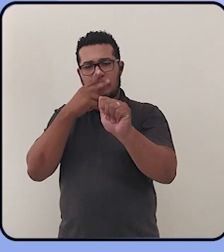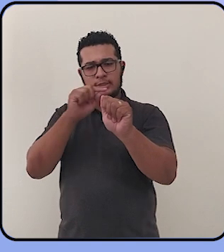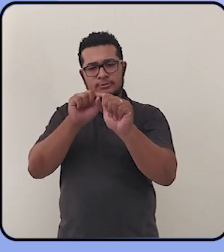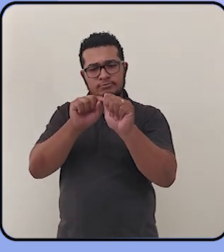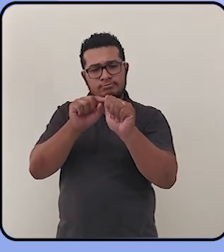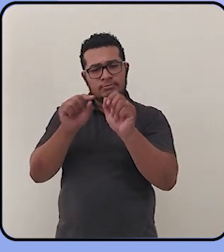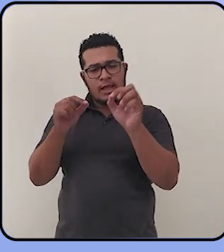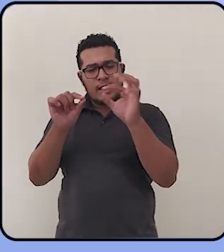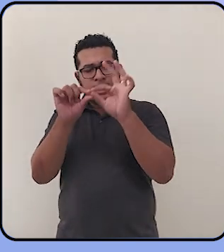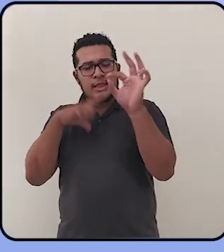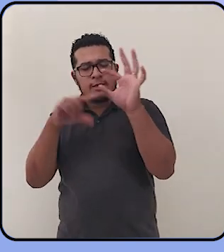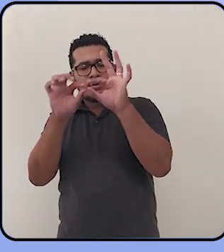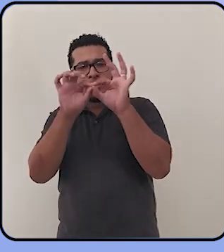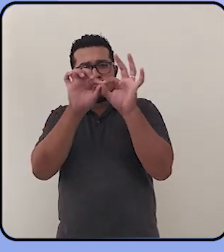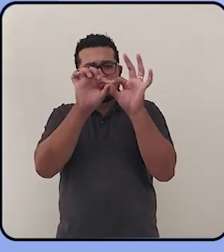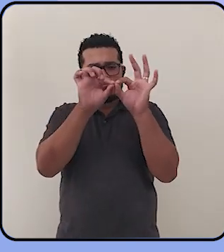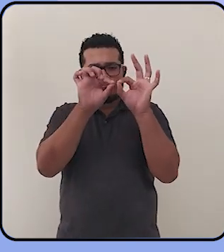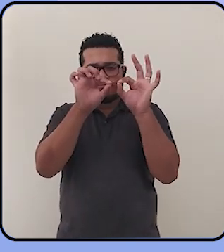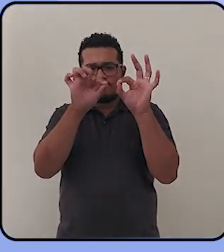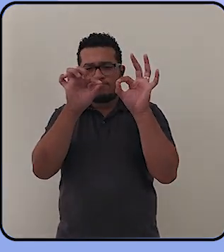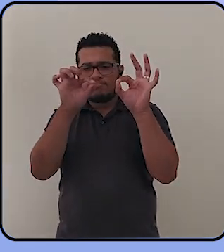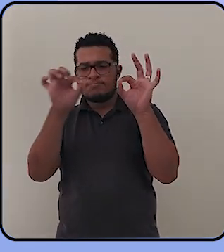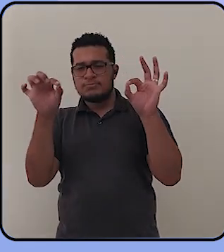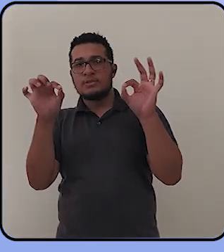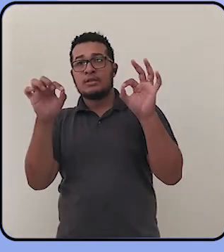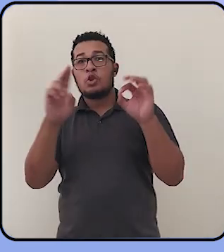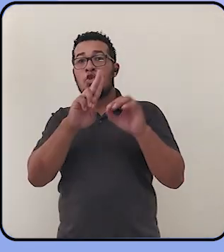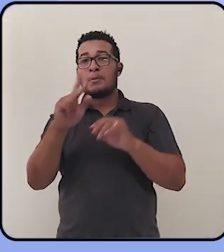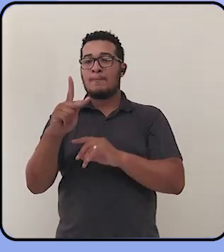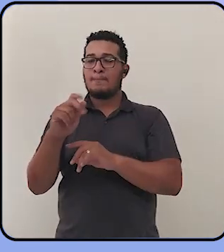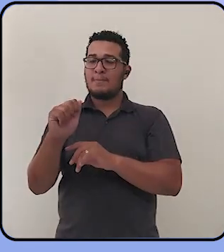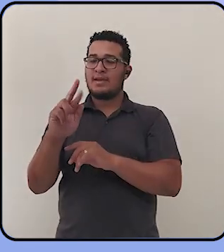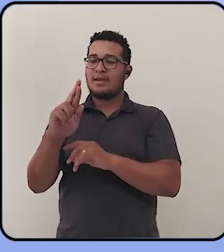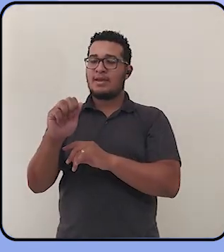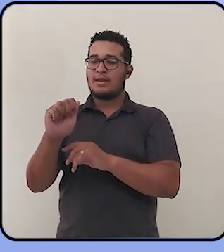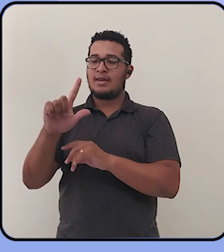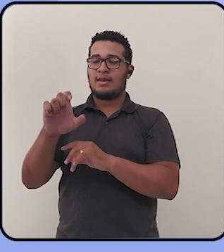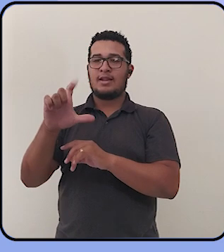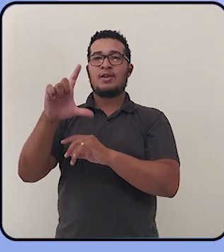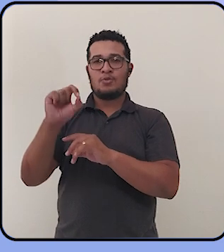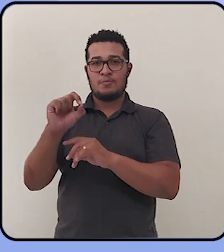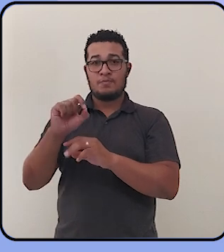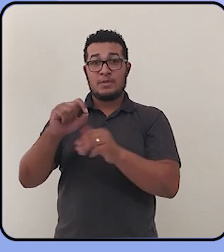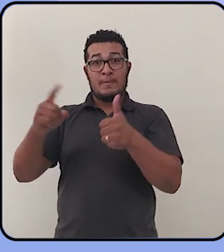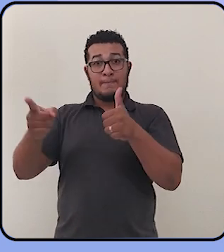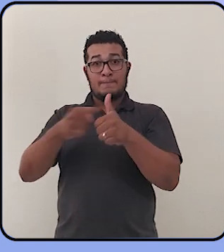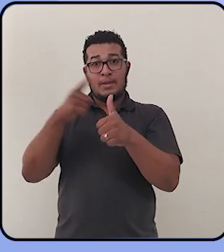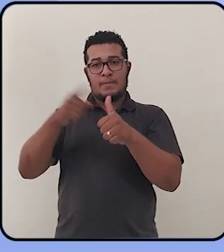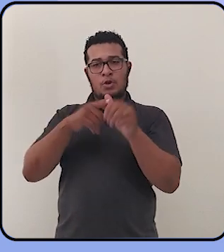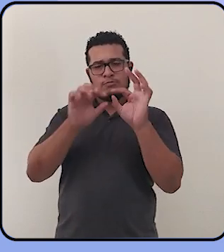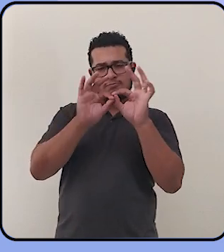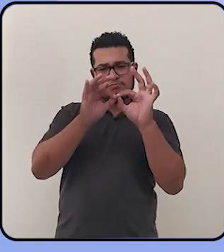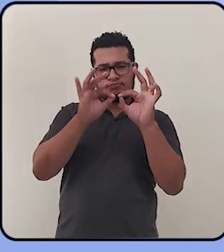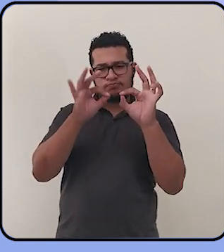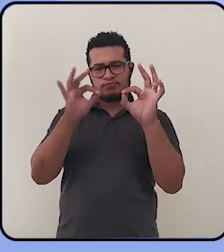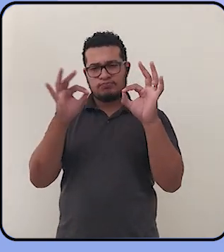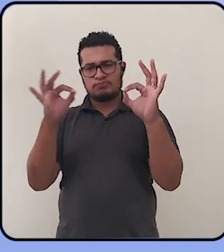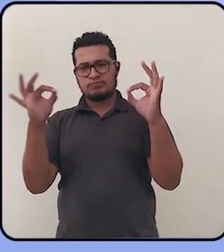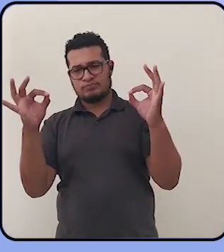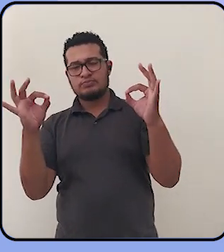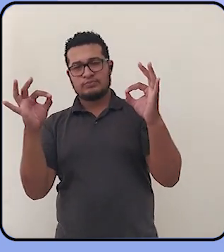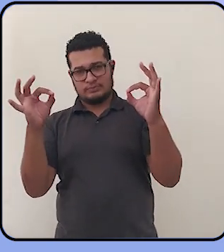eu corro sobre a linha deitada que é o paralelo. Primeiro a linha deitada, o